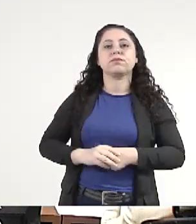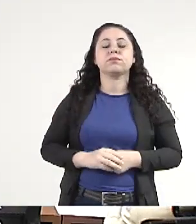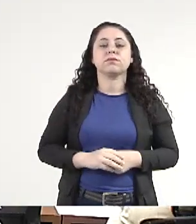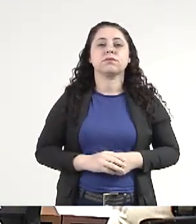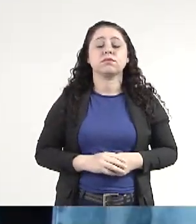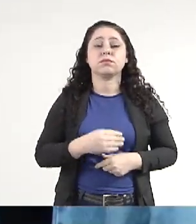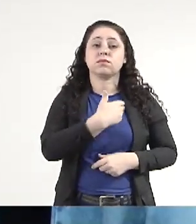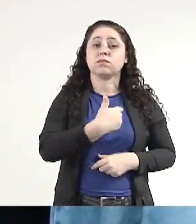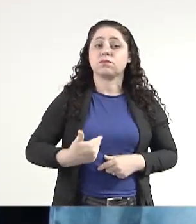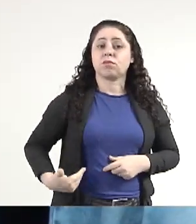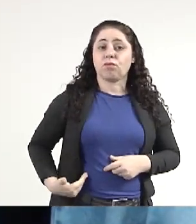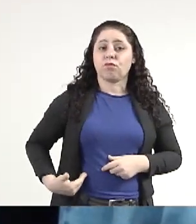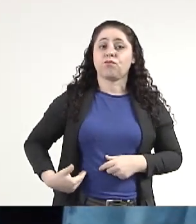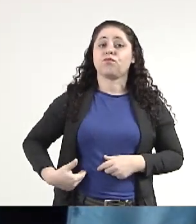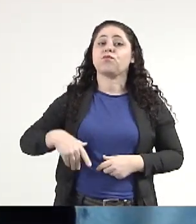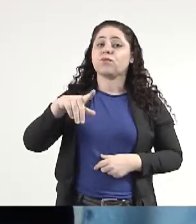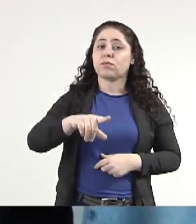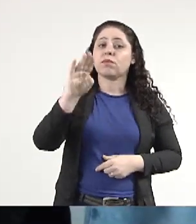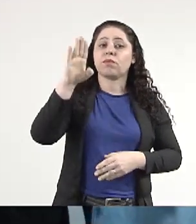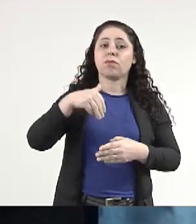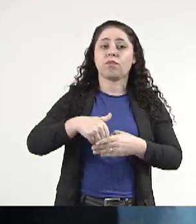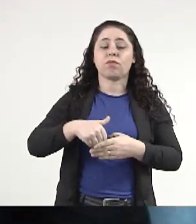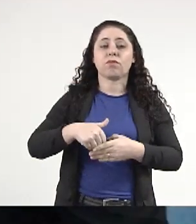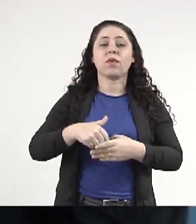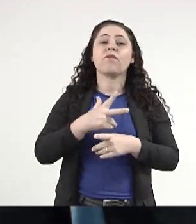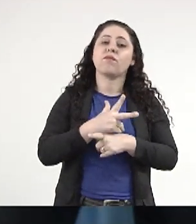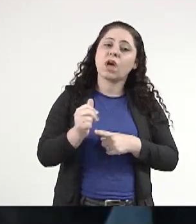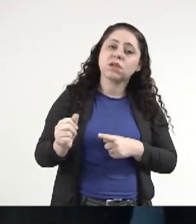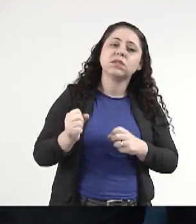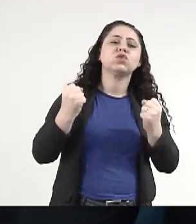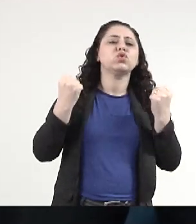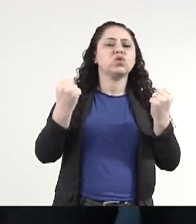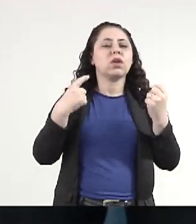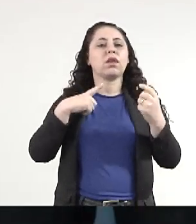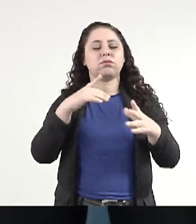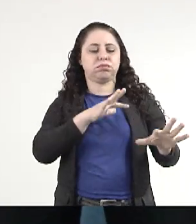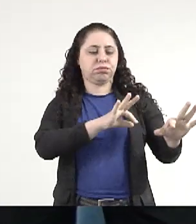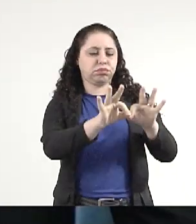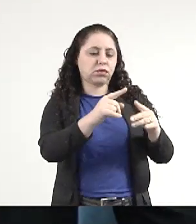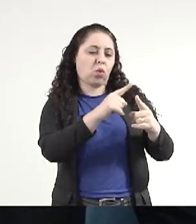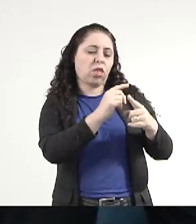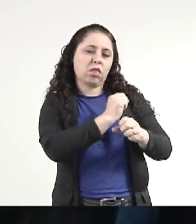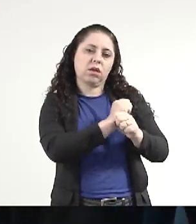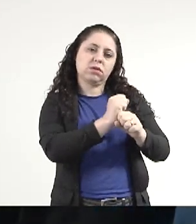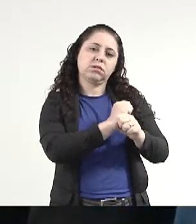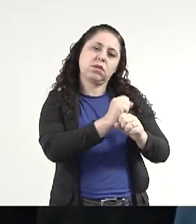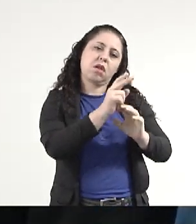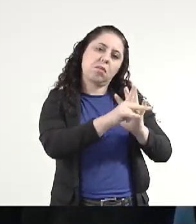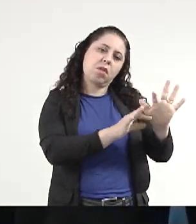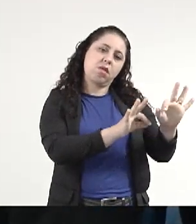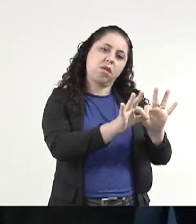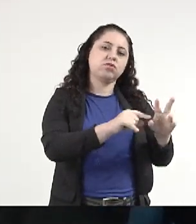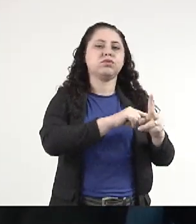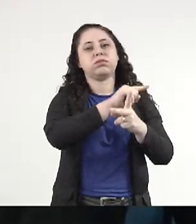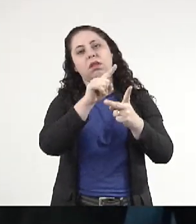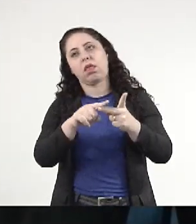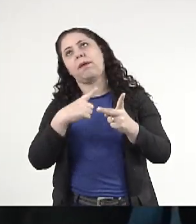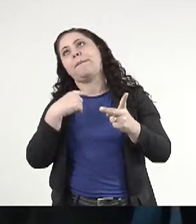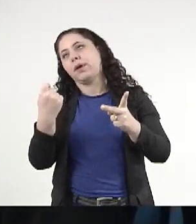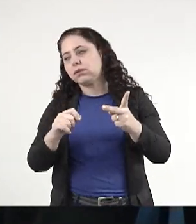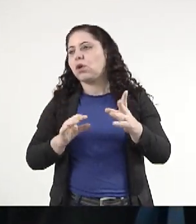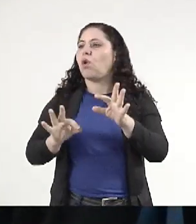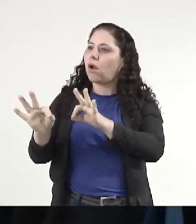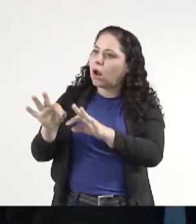estadual. O governador se elege, tem 1 ano para organizar a casa, seu projeto, e no segundo